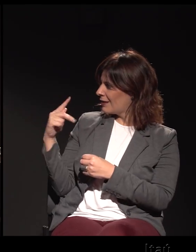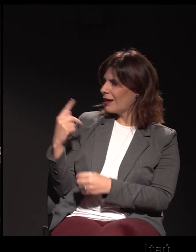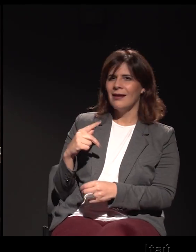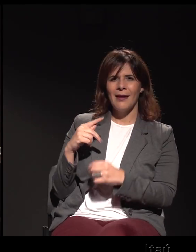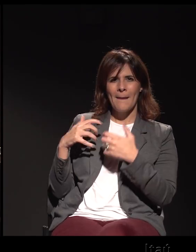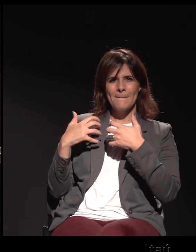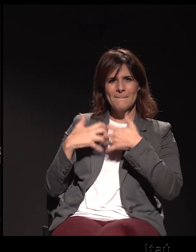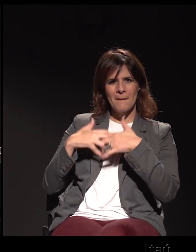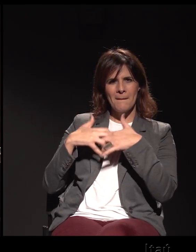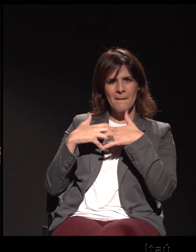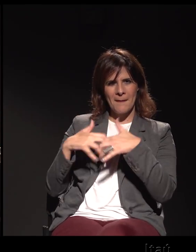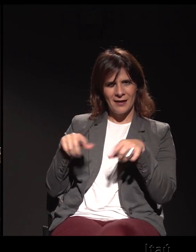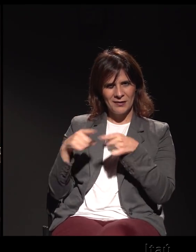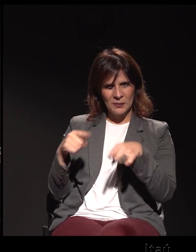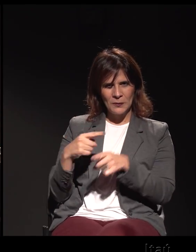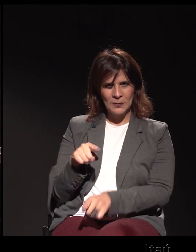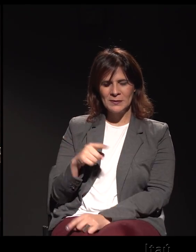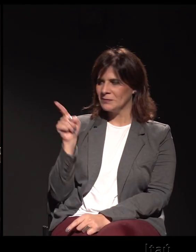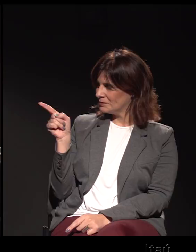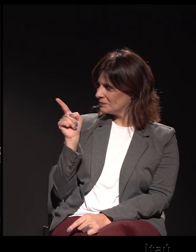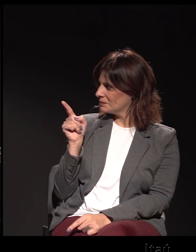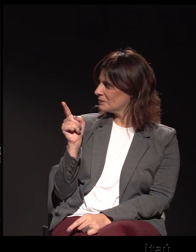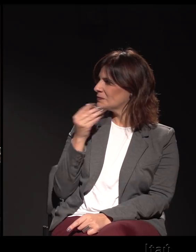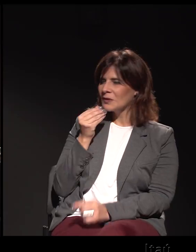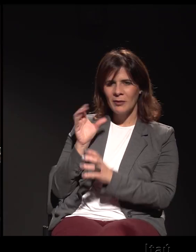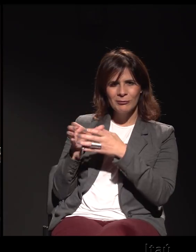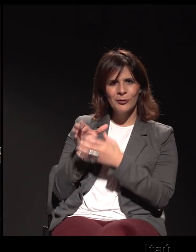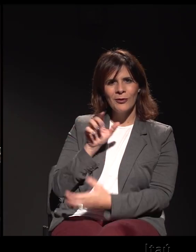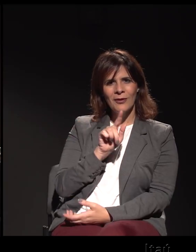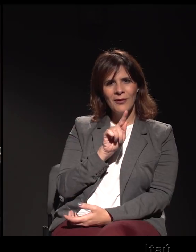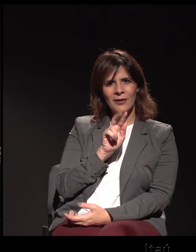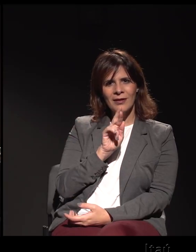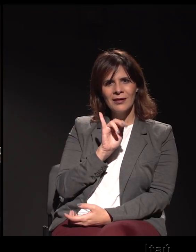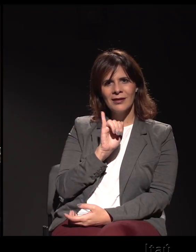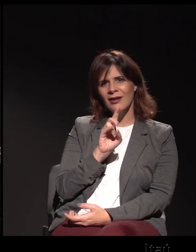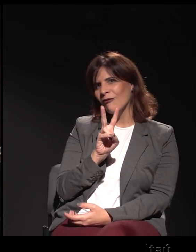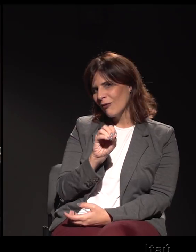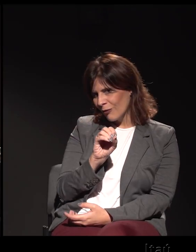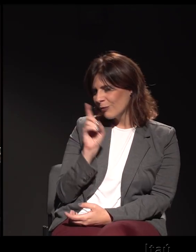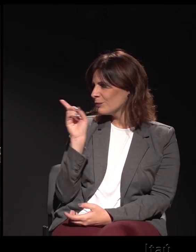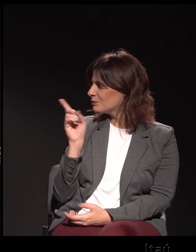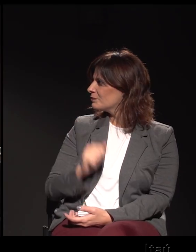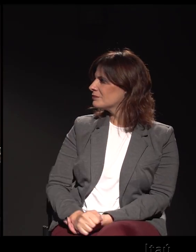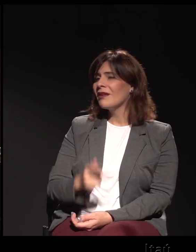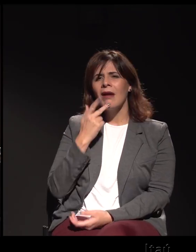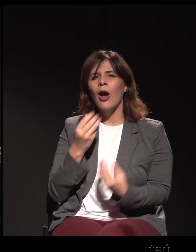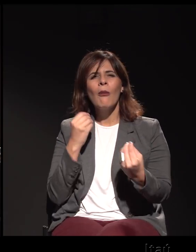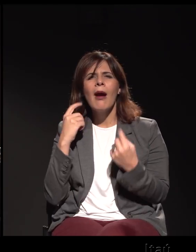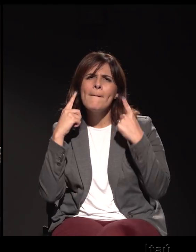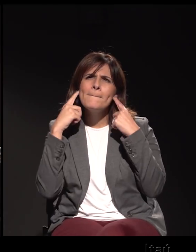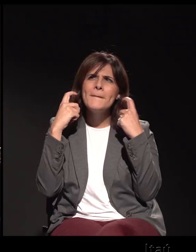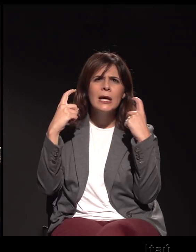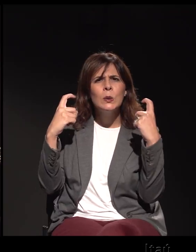muito disso, né, Canarinho? Dos ruídos virando melodia, dos ruídos virando som. Quer contar um pouco a história antes da gente... Tudo canta, né?